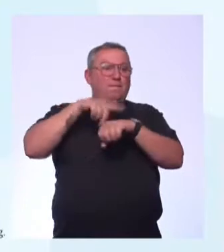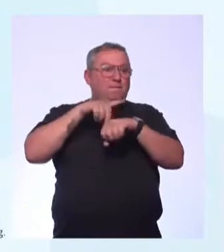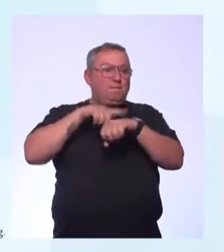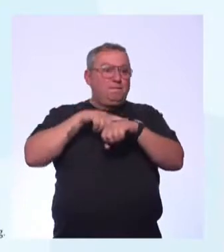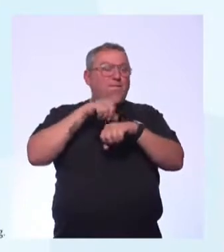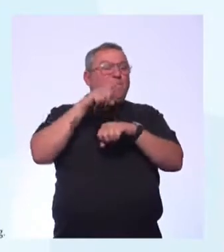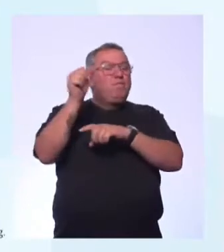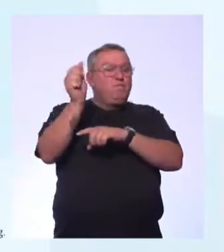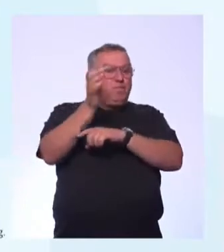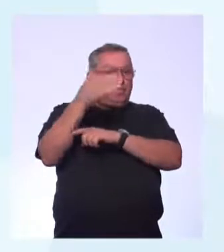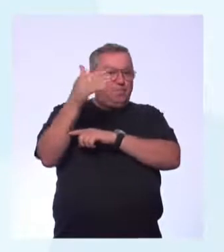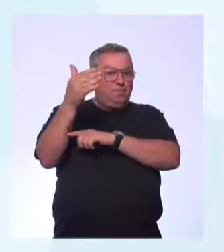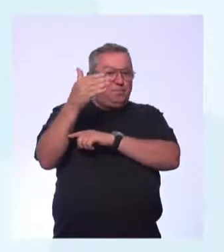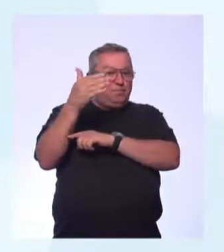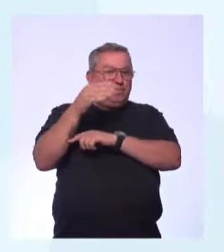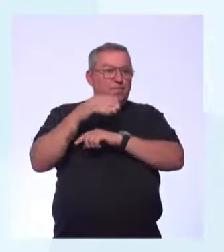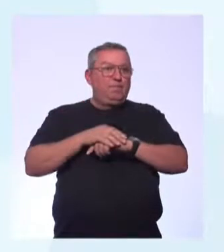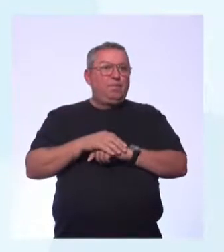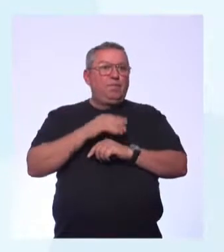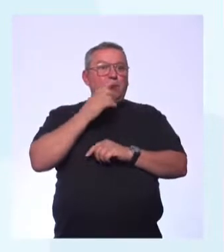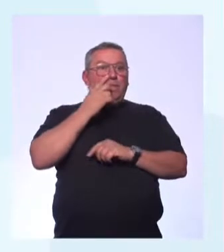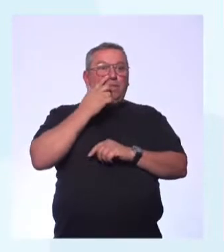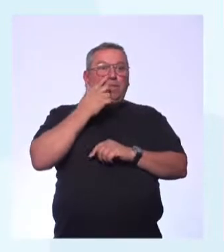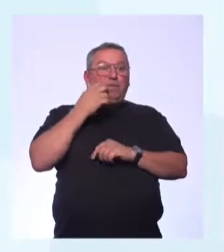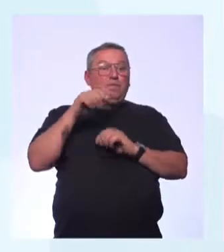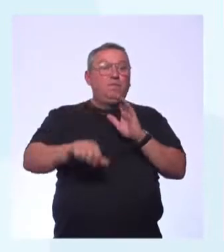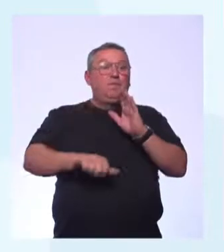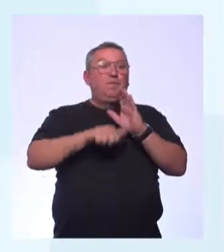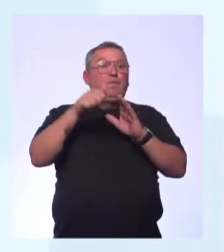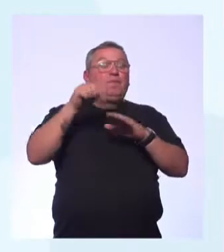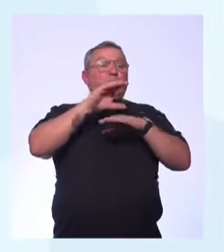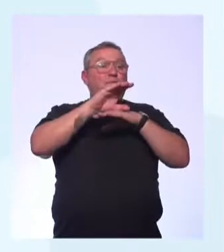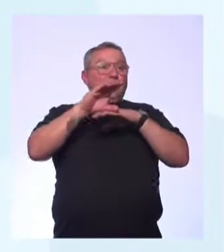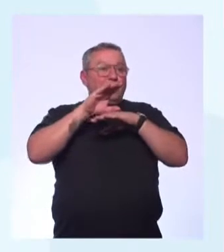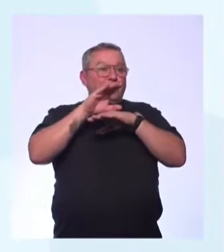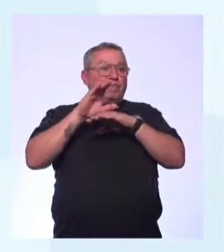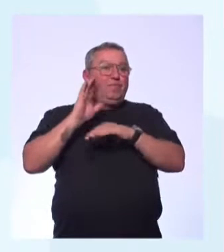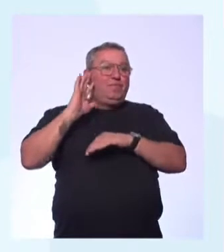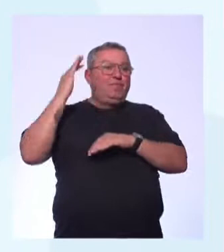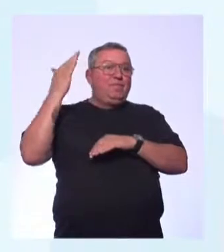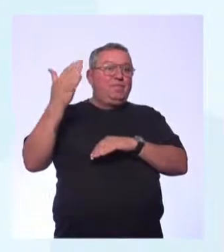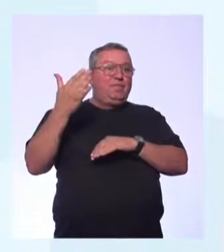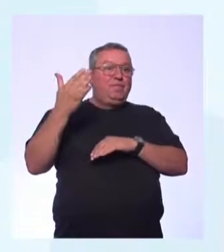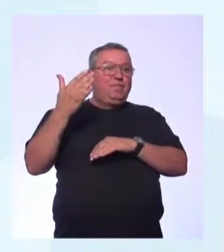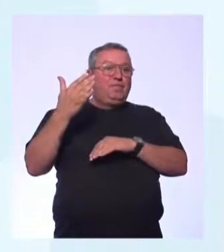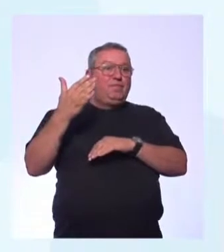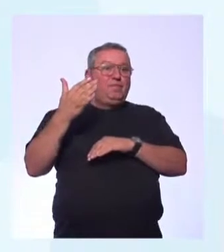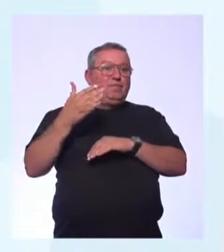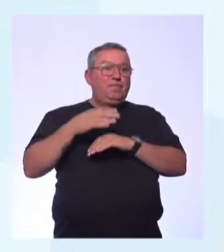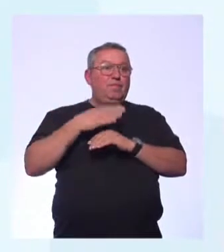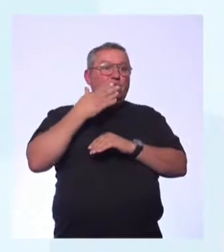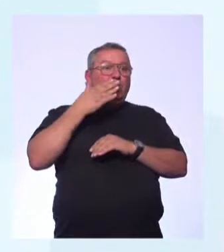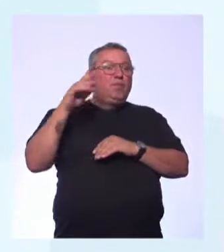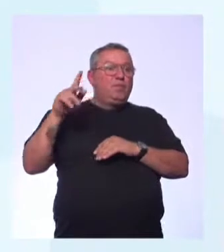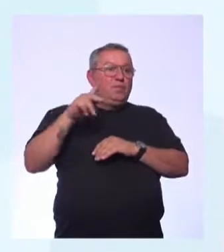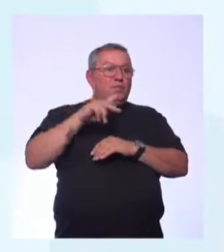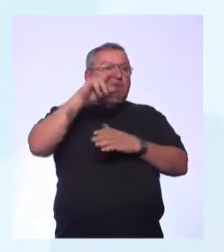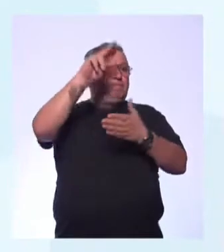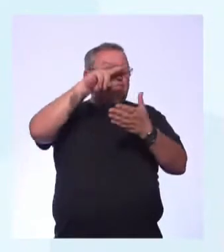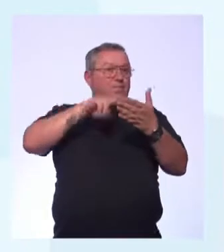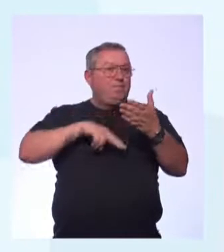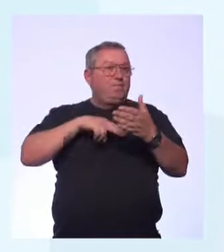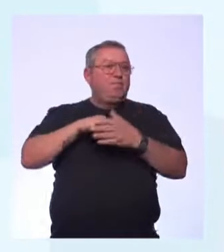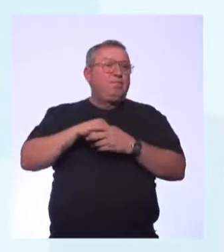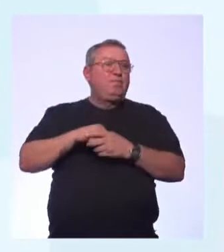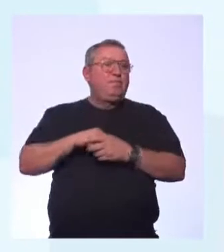essa é a bandeira. A primeira Constituição do Brasil. Vou pedir para que o professor faça a leitura.